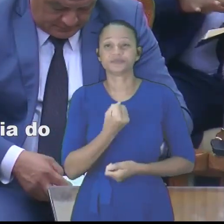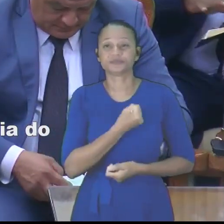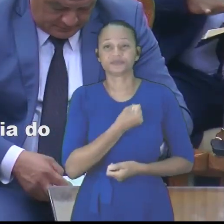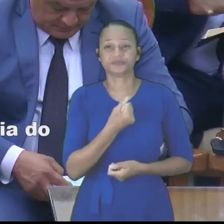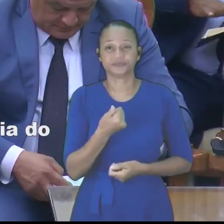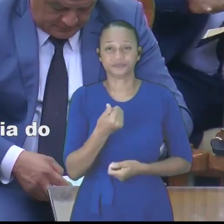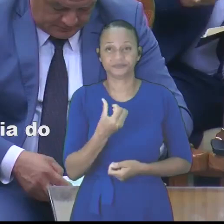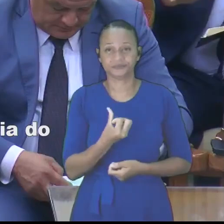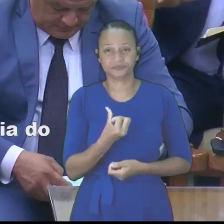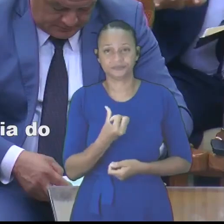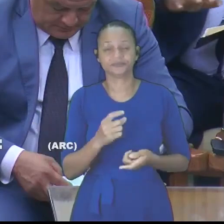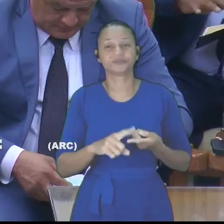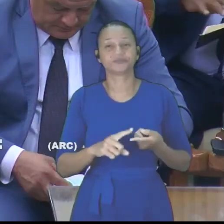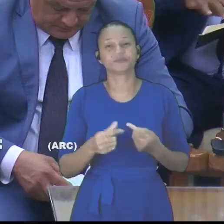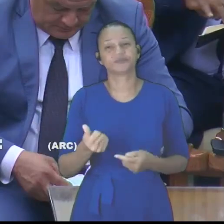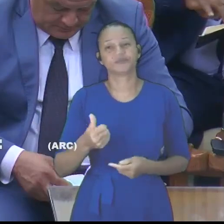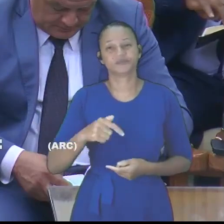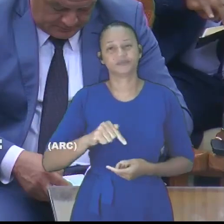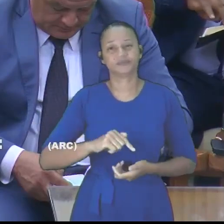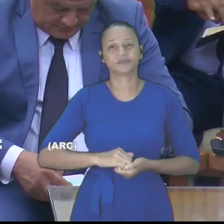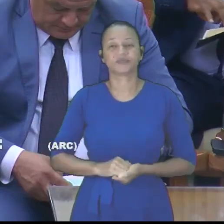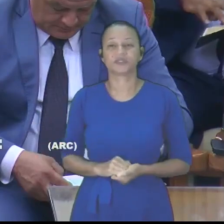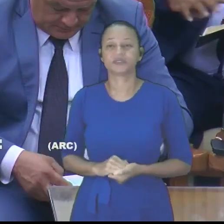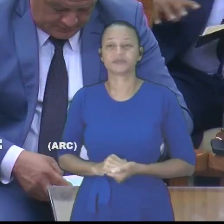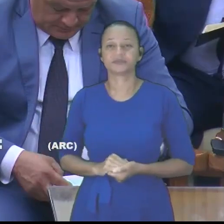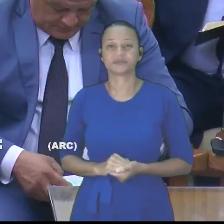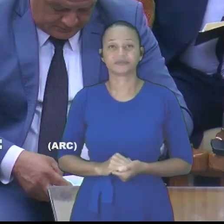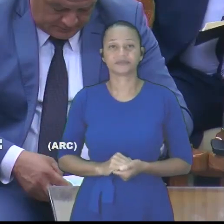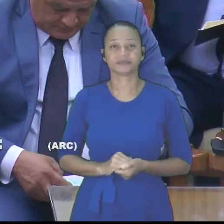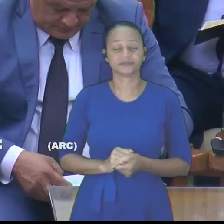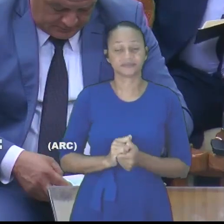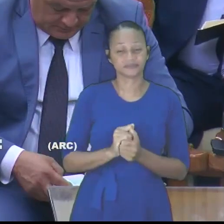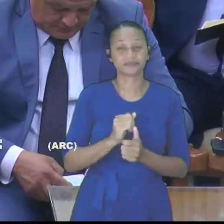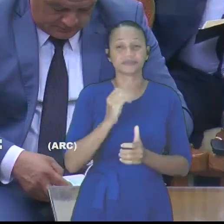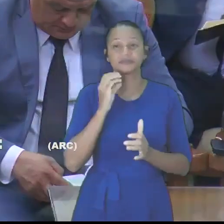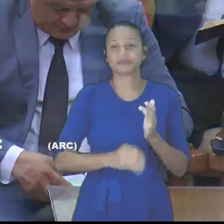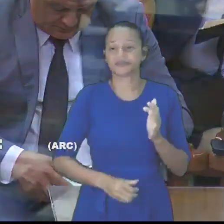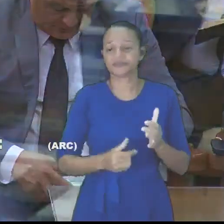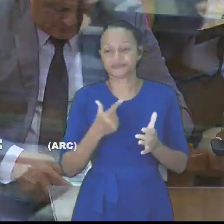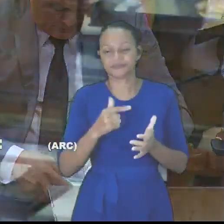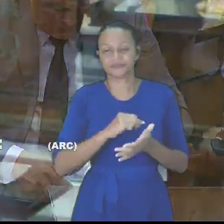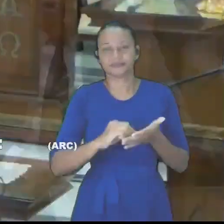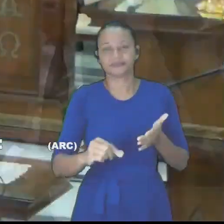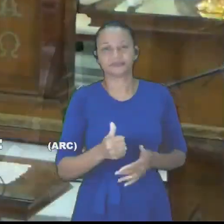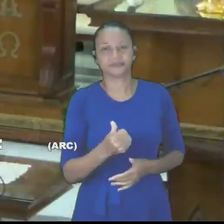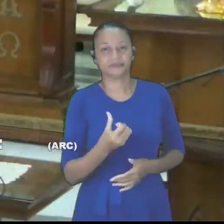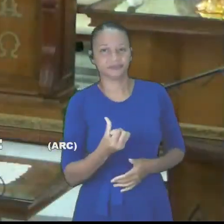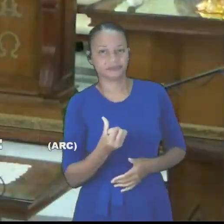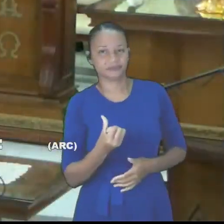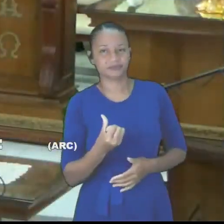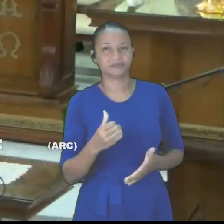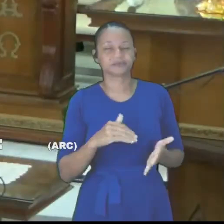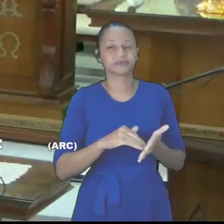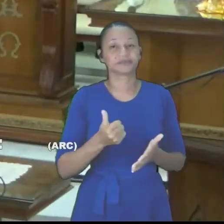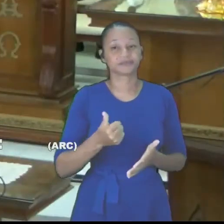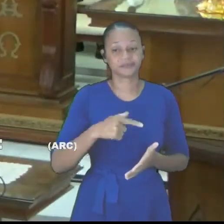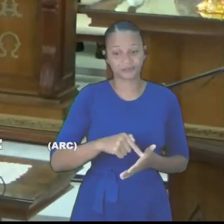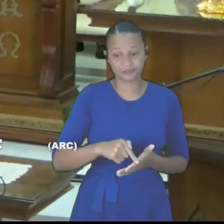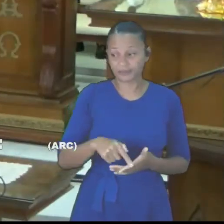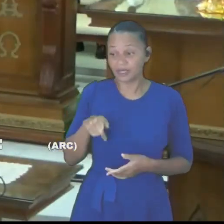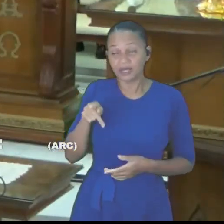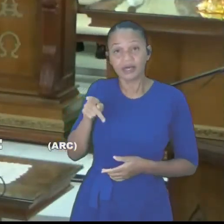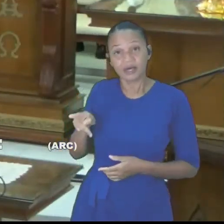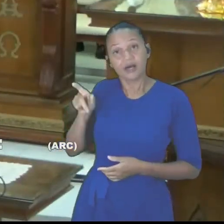número 16 e 17. 2, 16 e 17. Mas isto é o que foi dito